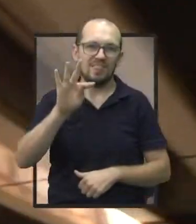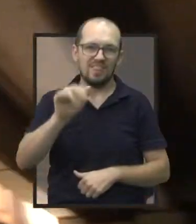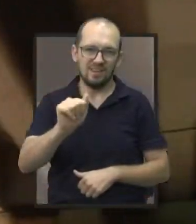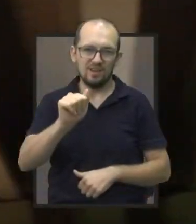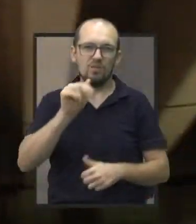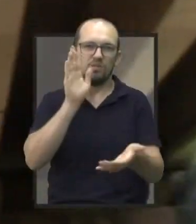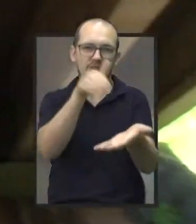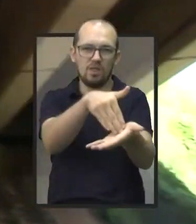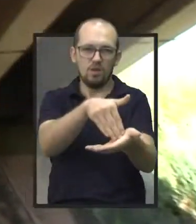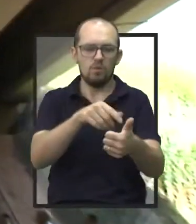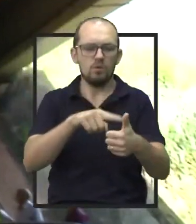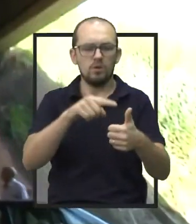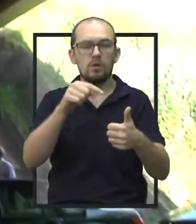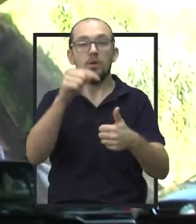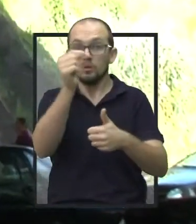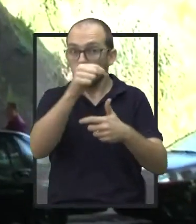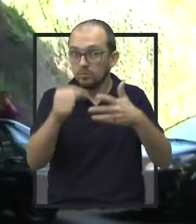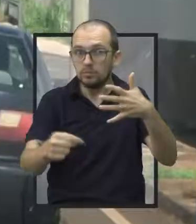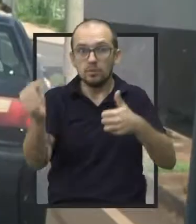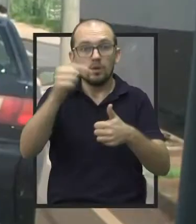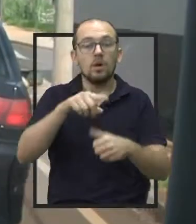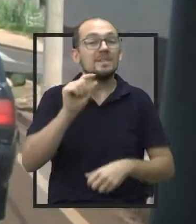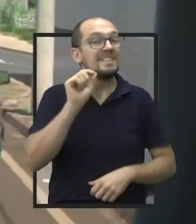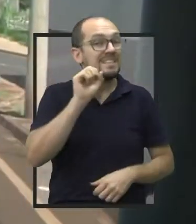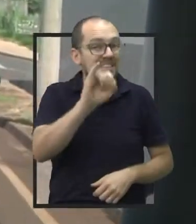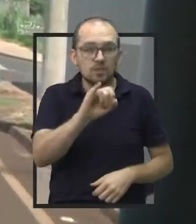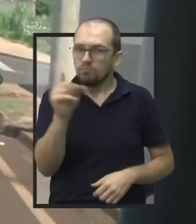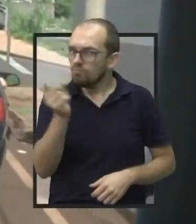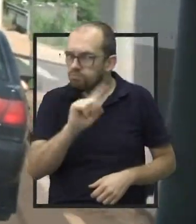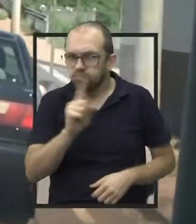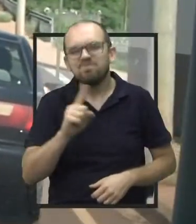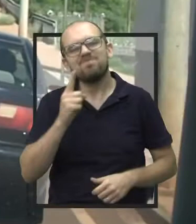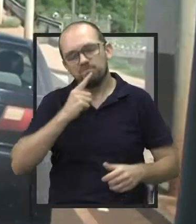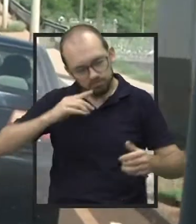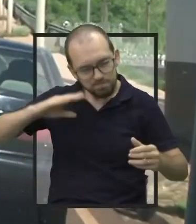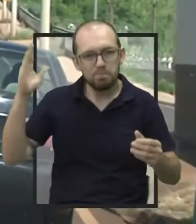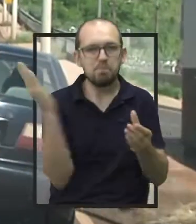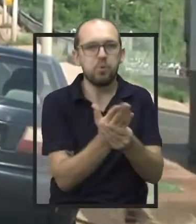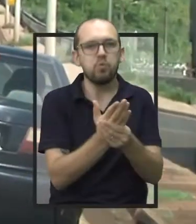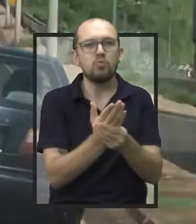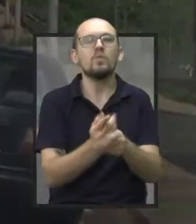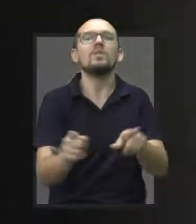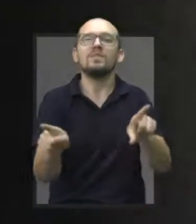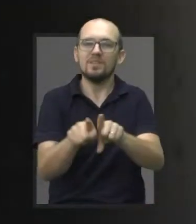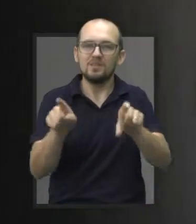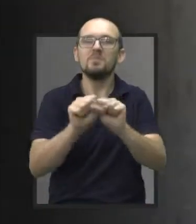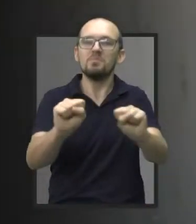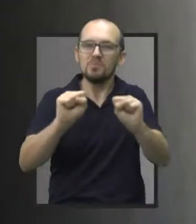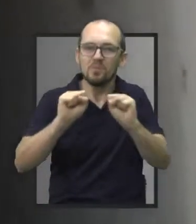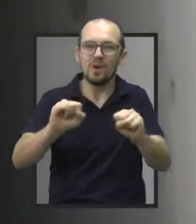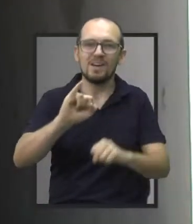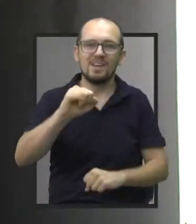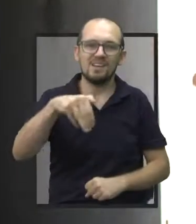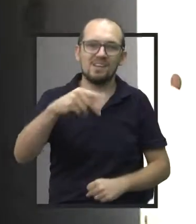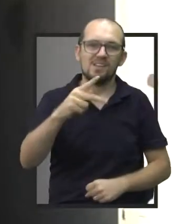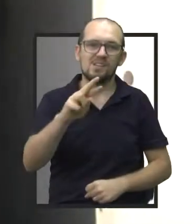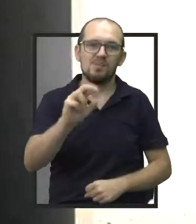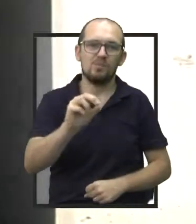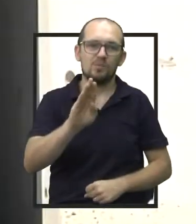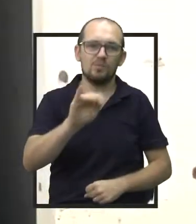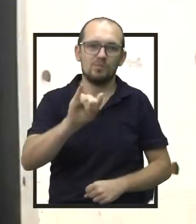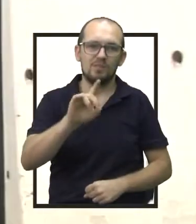sobre uma pessoa em uma pena de ação civil pública inclusive improbidade administrativa haja vista que o